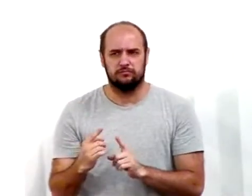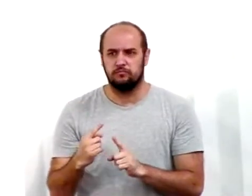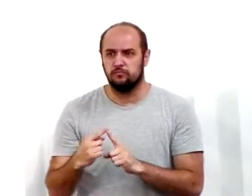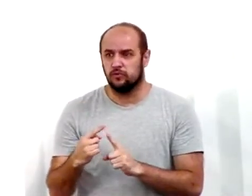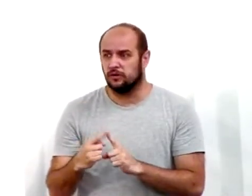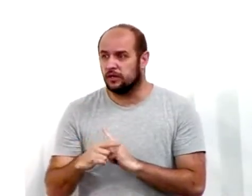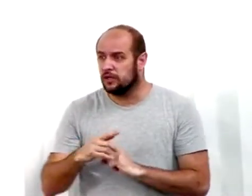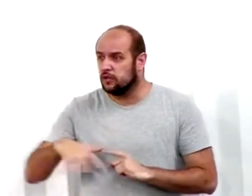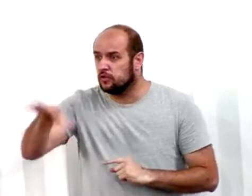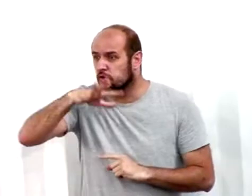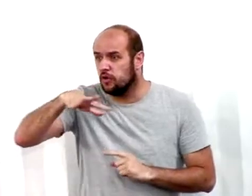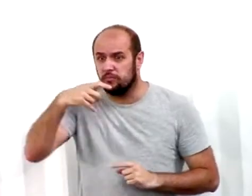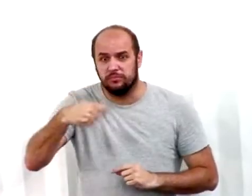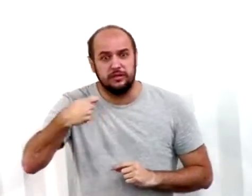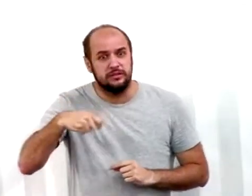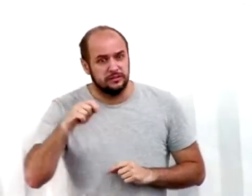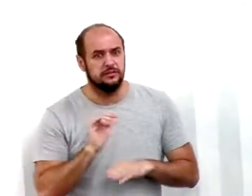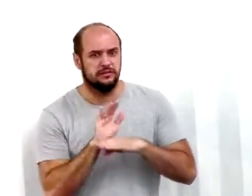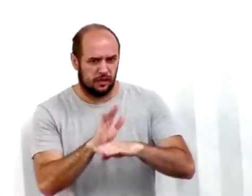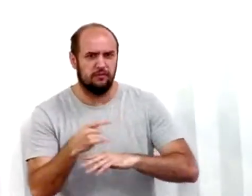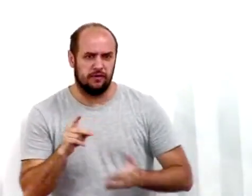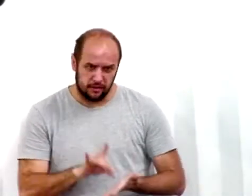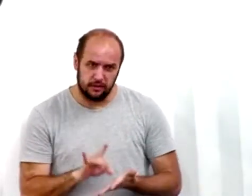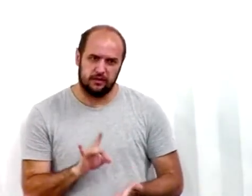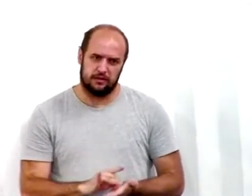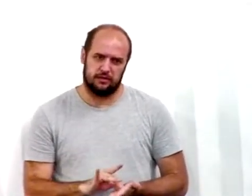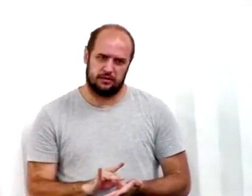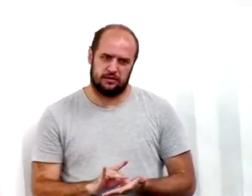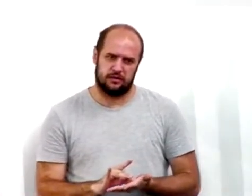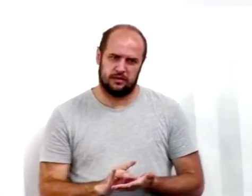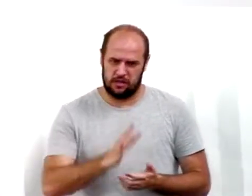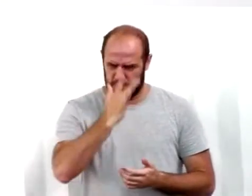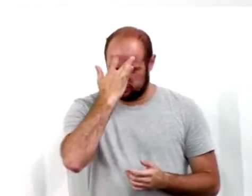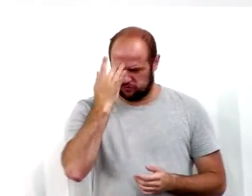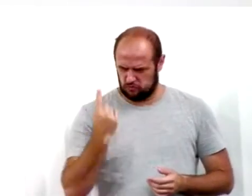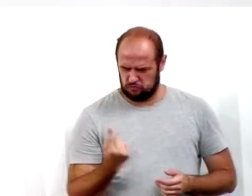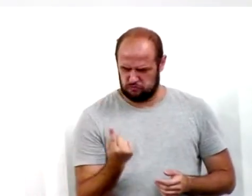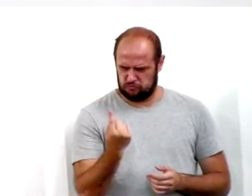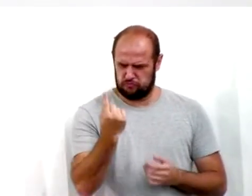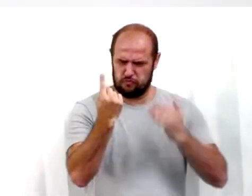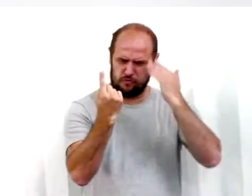pecadores. E alguns destes caíram em desgraça e apostasia.